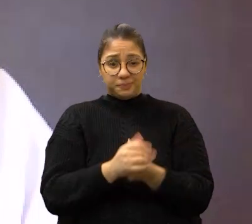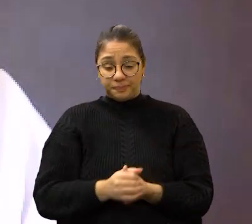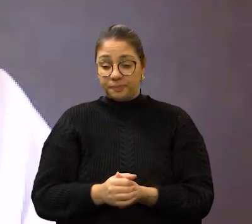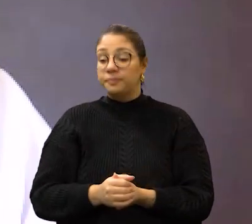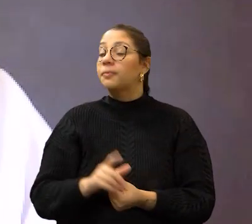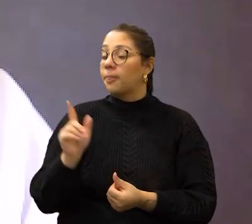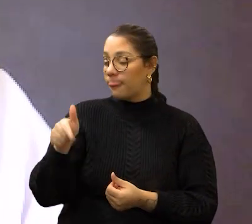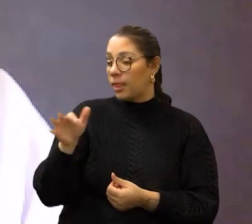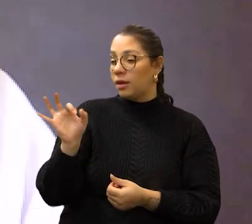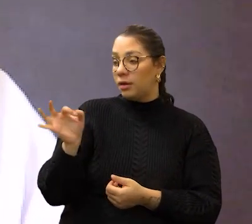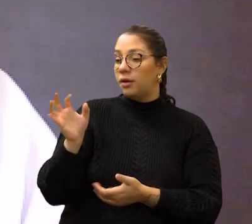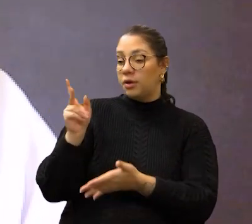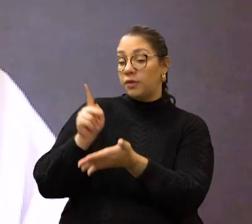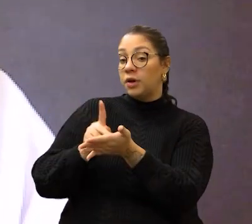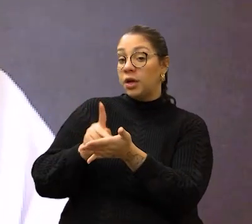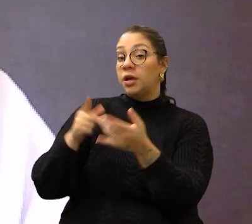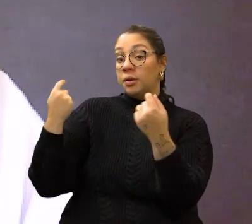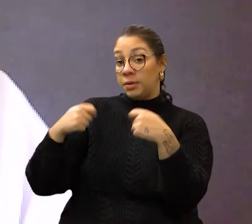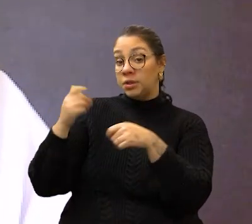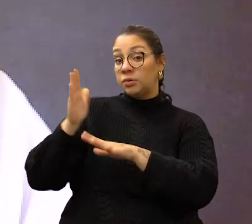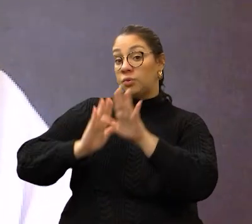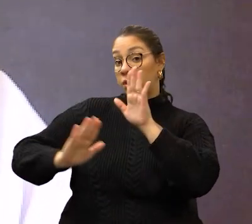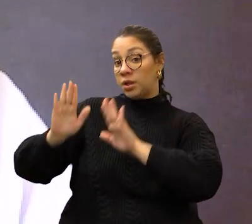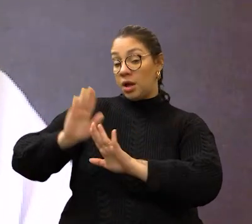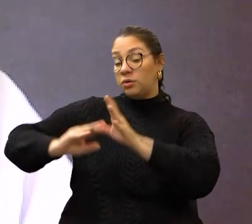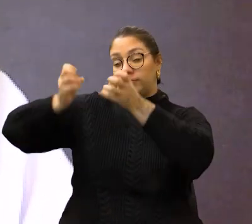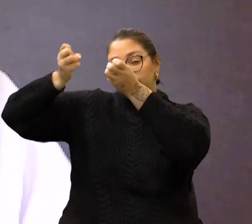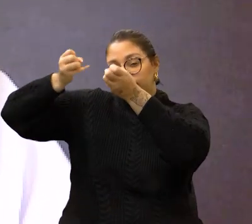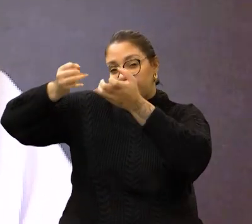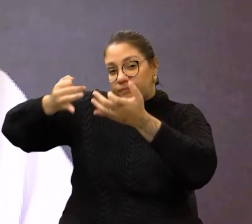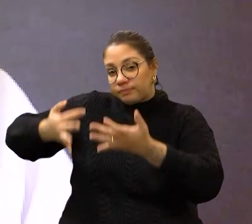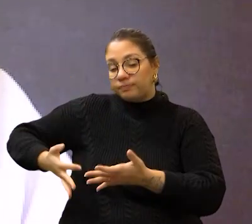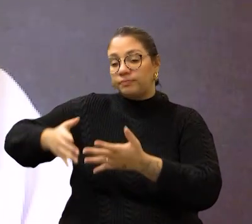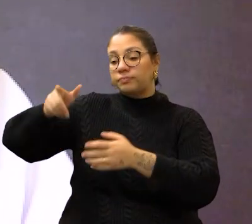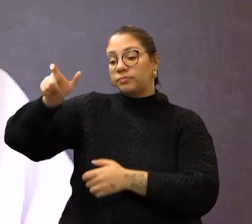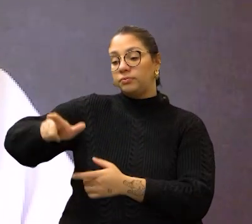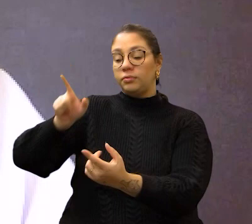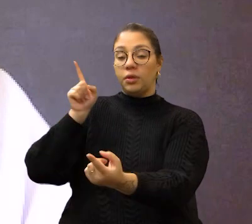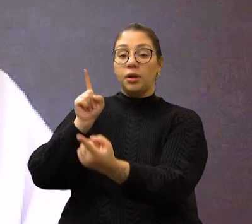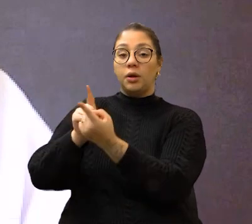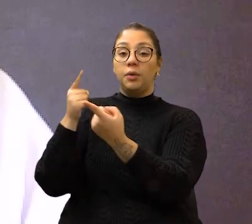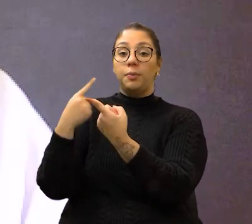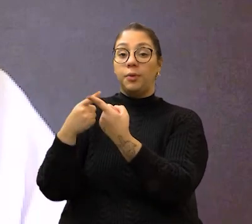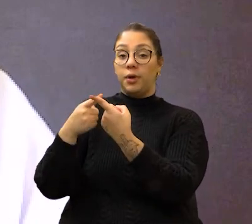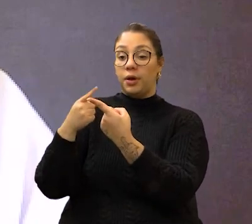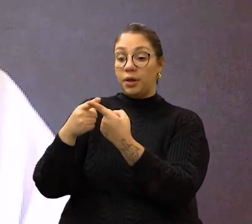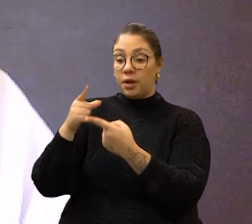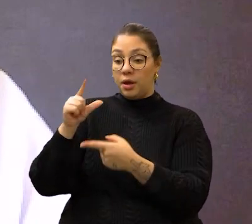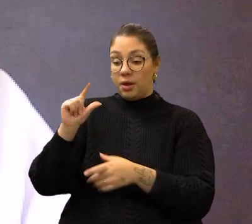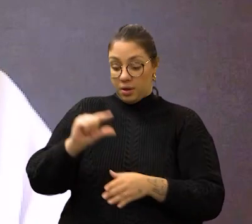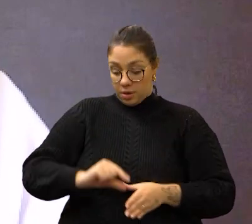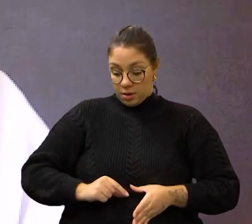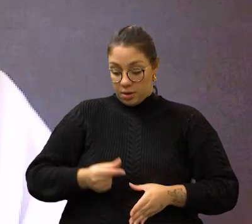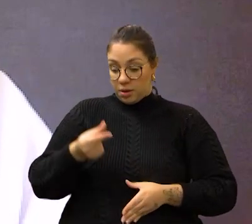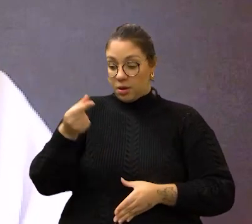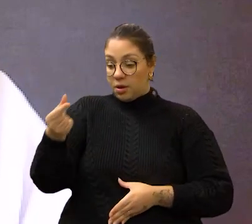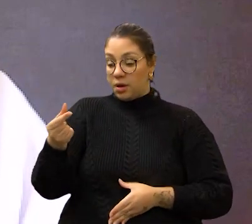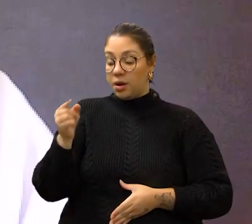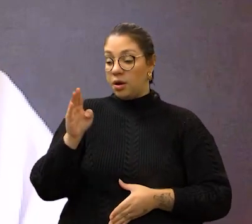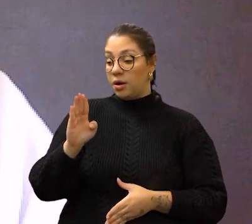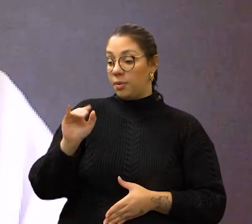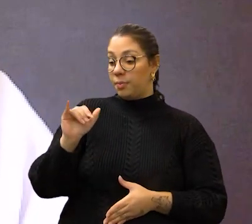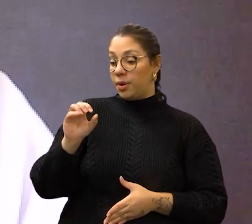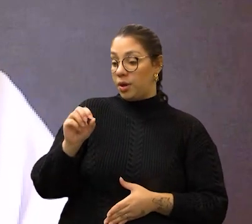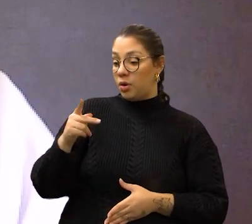É, isso é verdade. Isso a gente tem que realmente tomar muito cuidado e explicar muito para a paciente, porque a biópsia que envolve o diagnóstico do mioma,